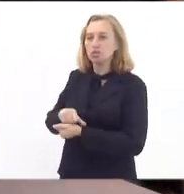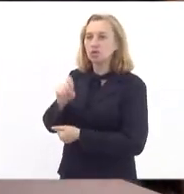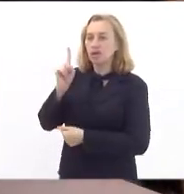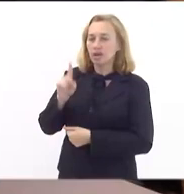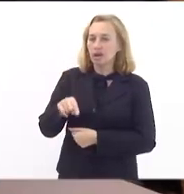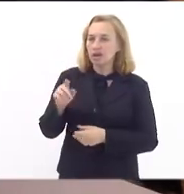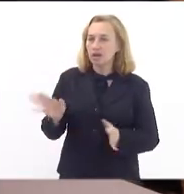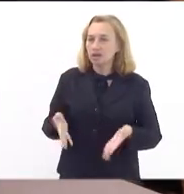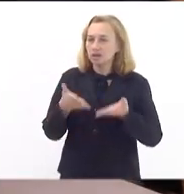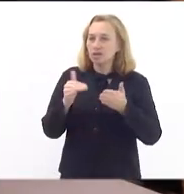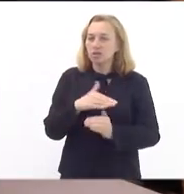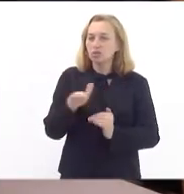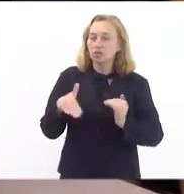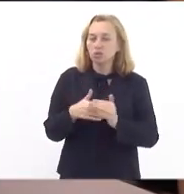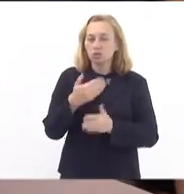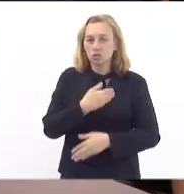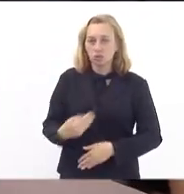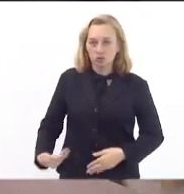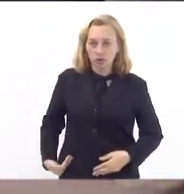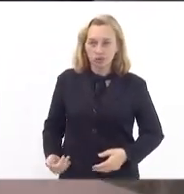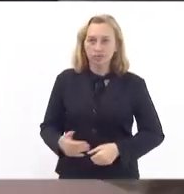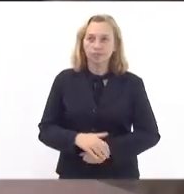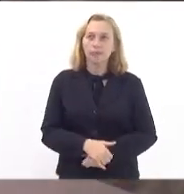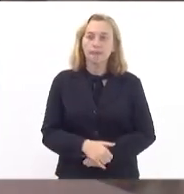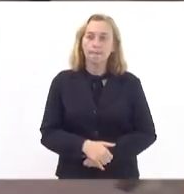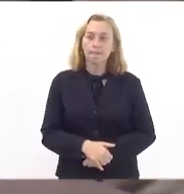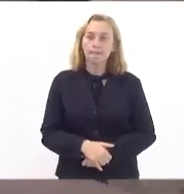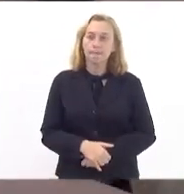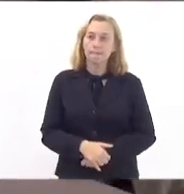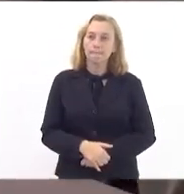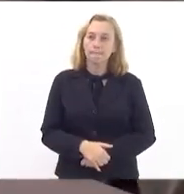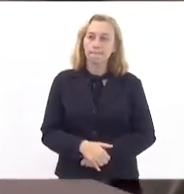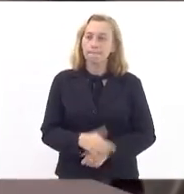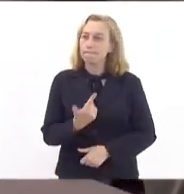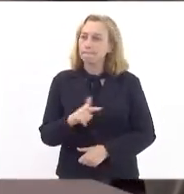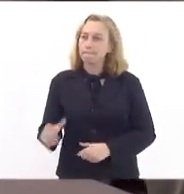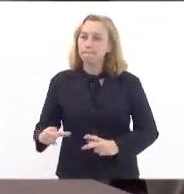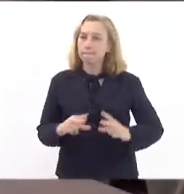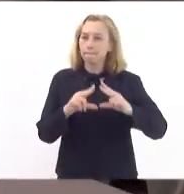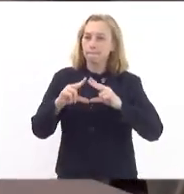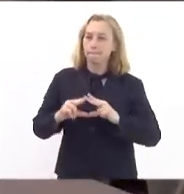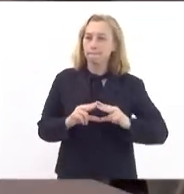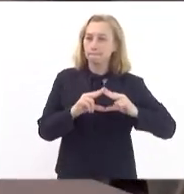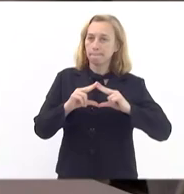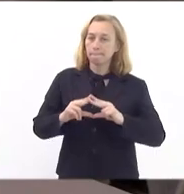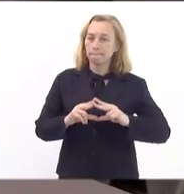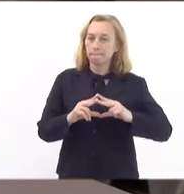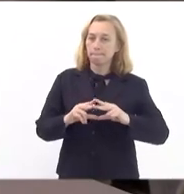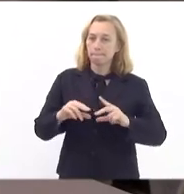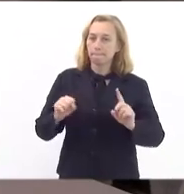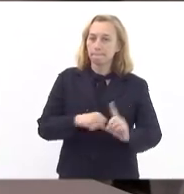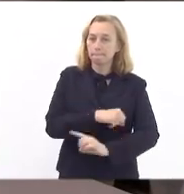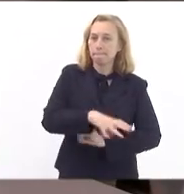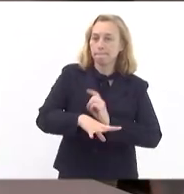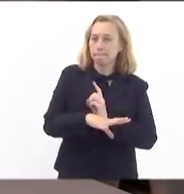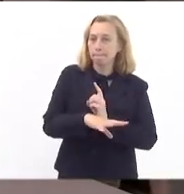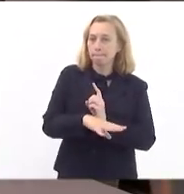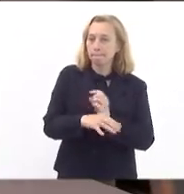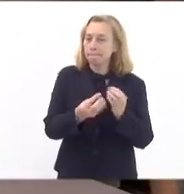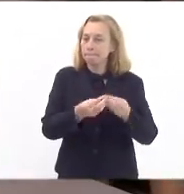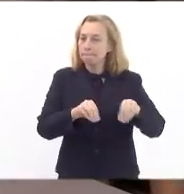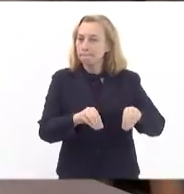estimulada por todos os governos sem a reciclagem a sociedade entre em